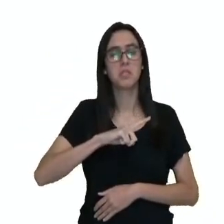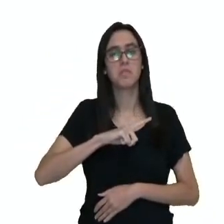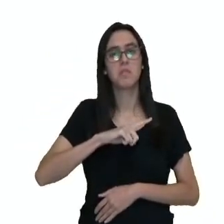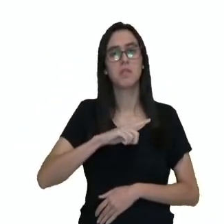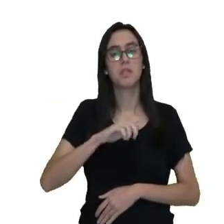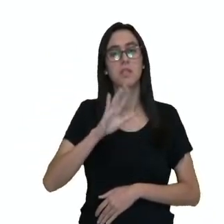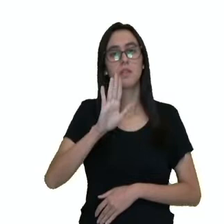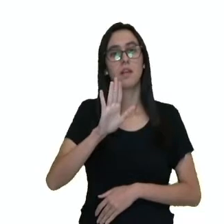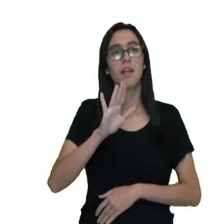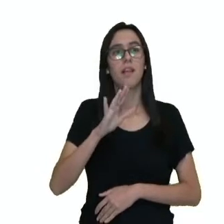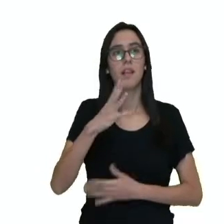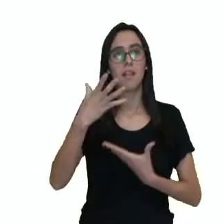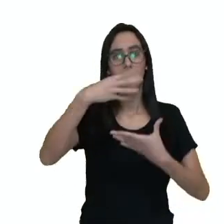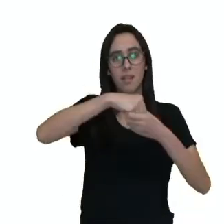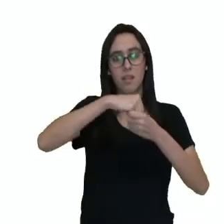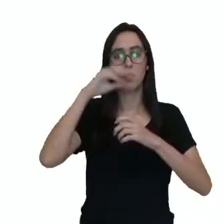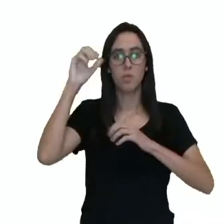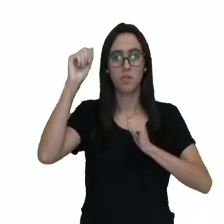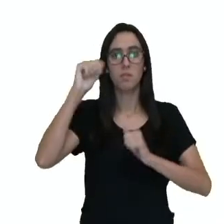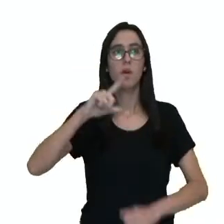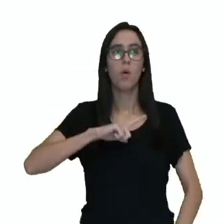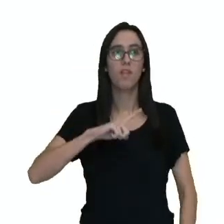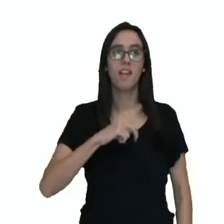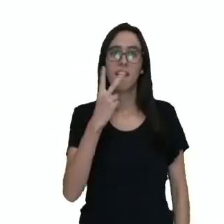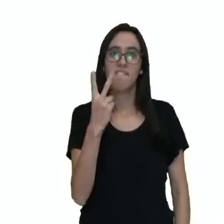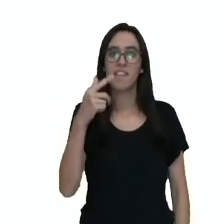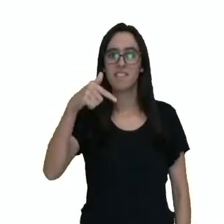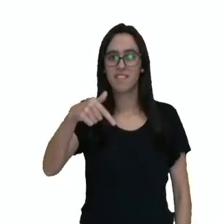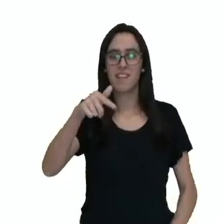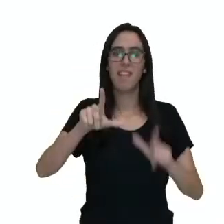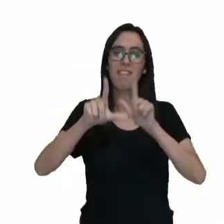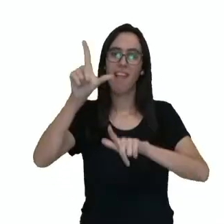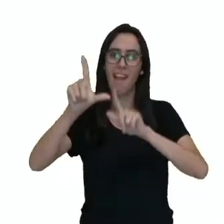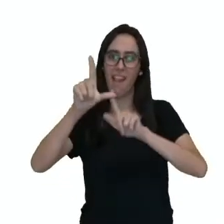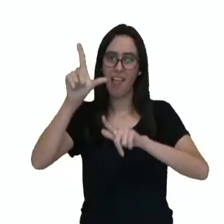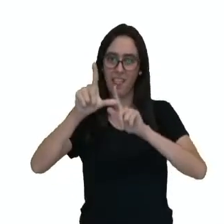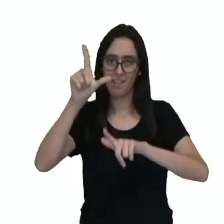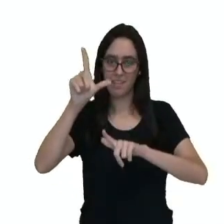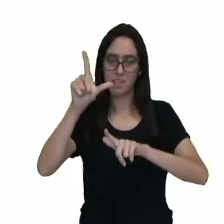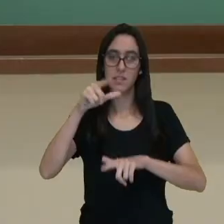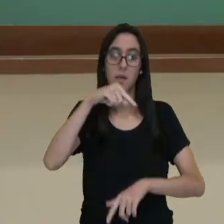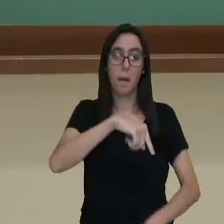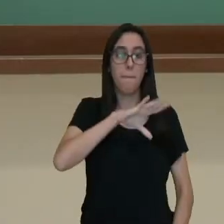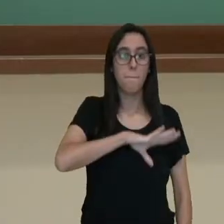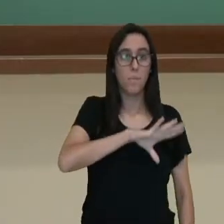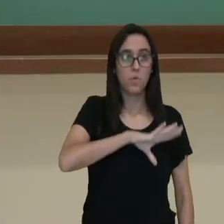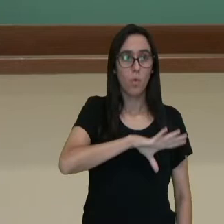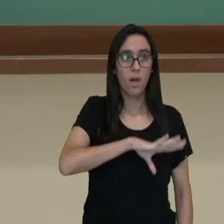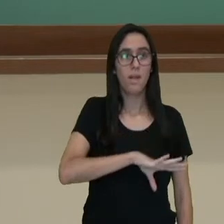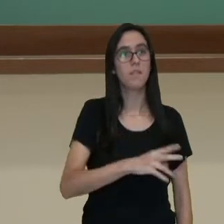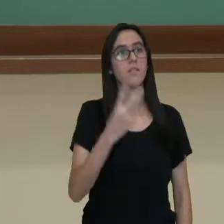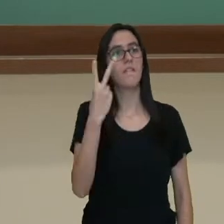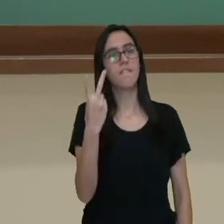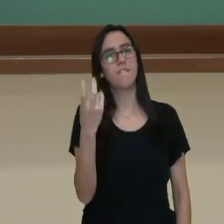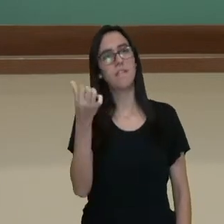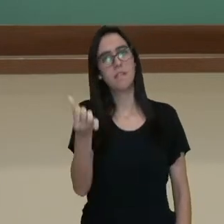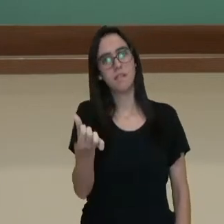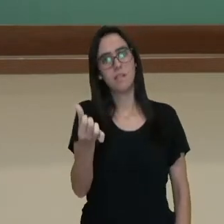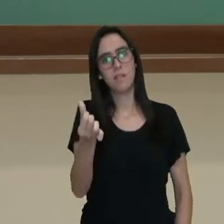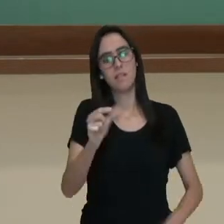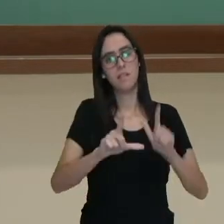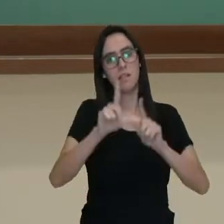tenemos 27 letras, mientras que em português são 26. Ou seja, 27